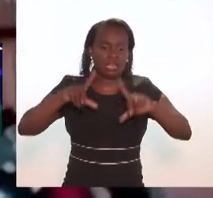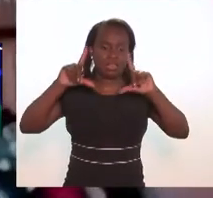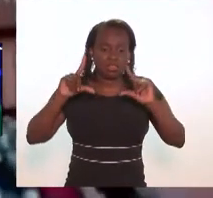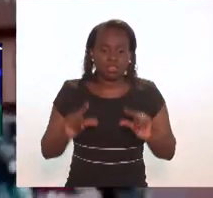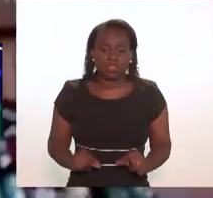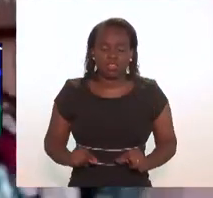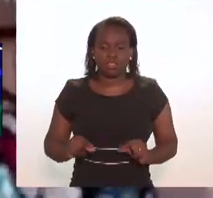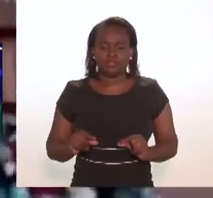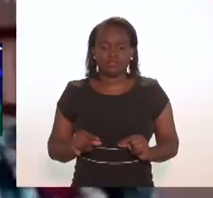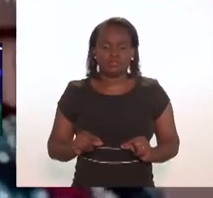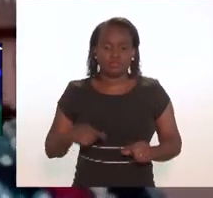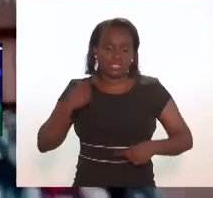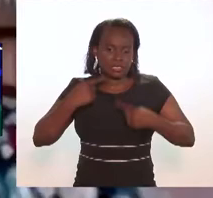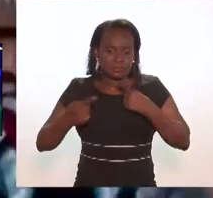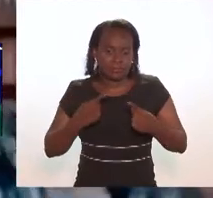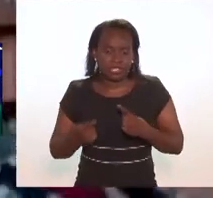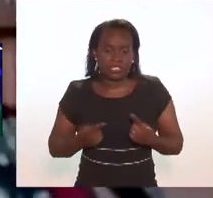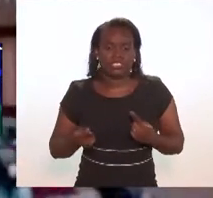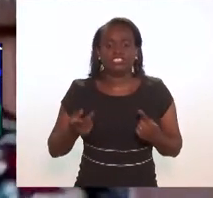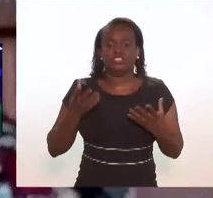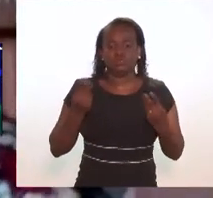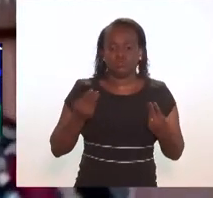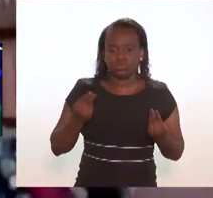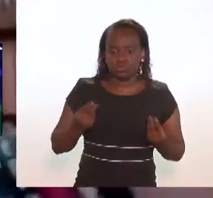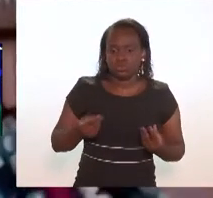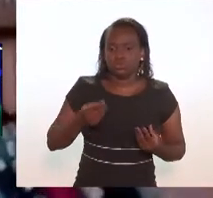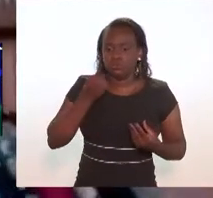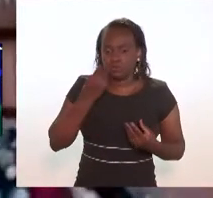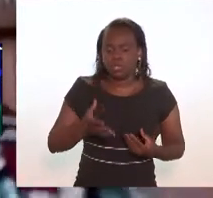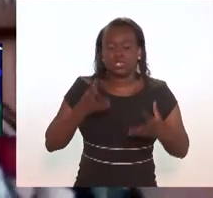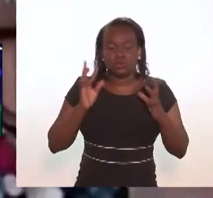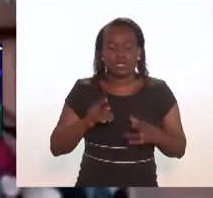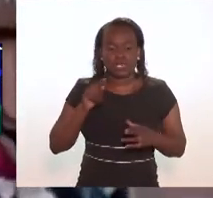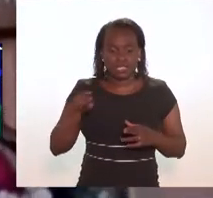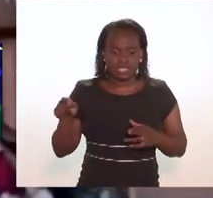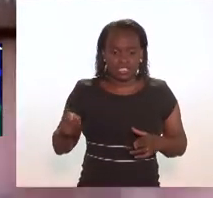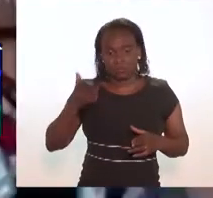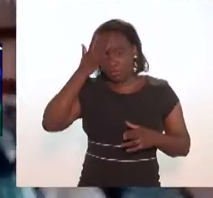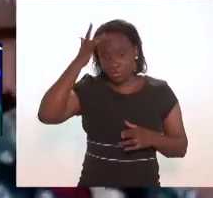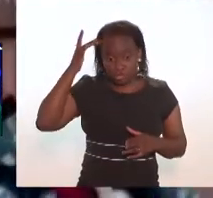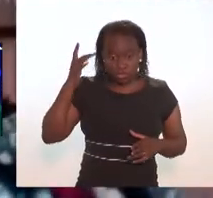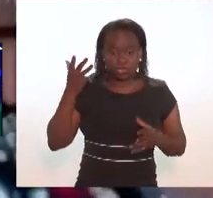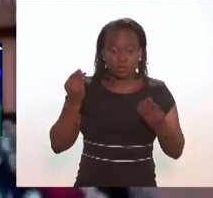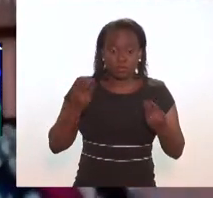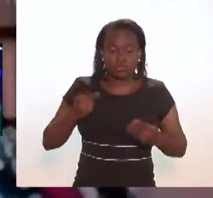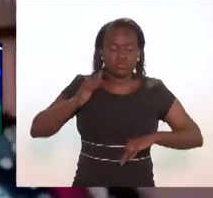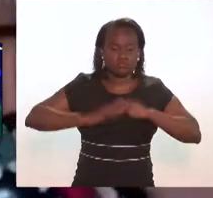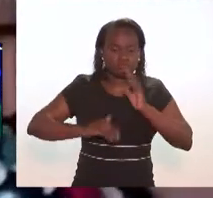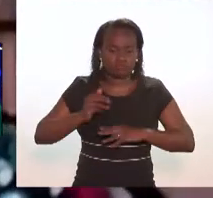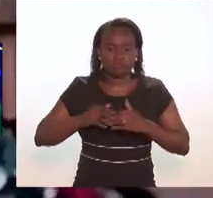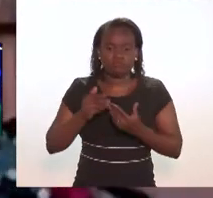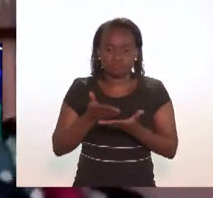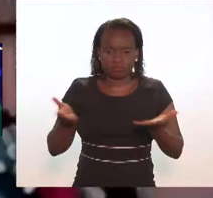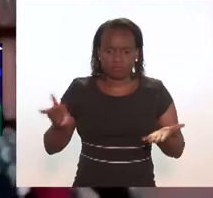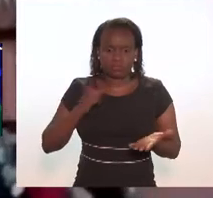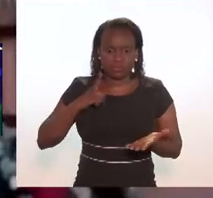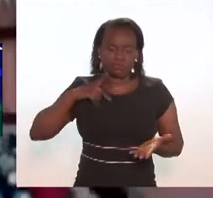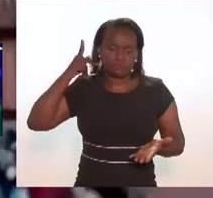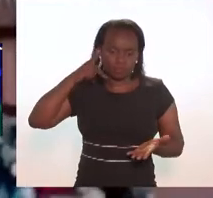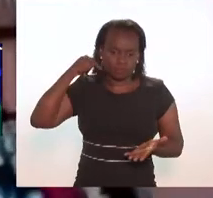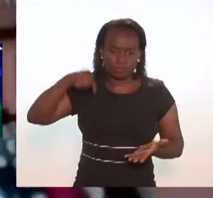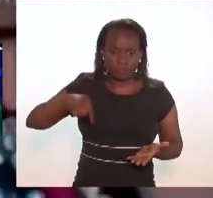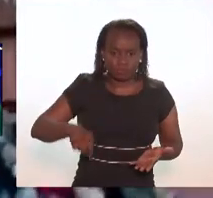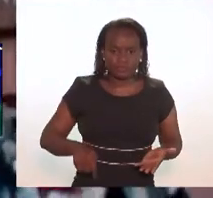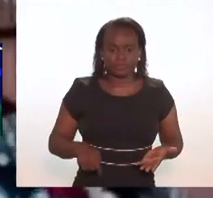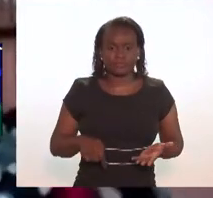reduzir um debate tão qualificado como esse, de pessoas tão qualificadas nesse parlamento,